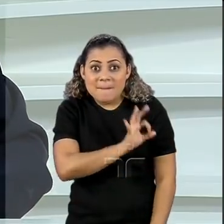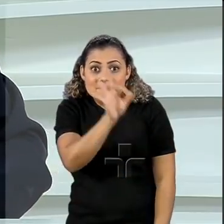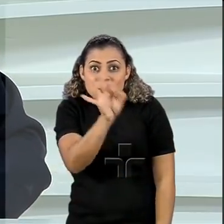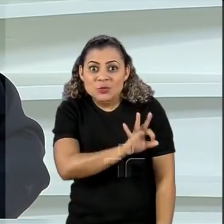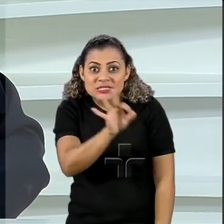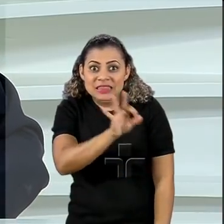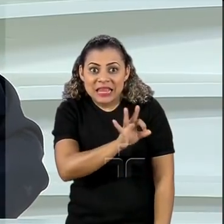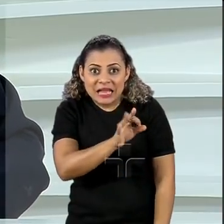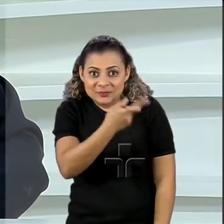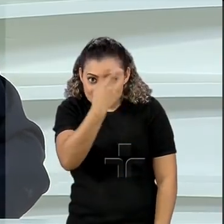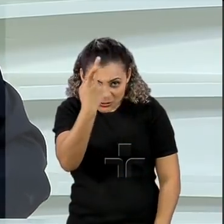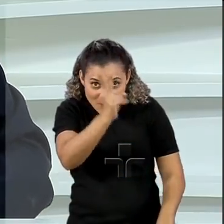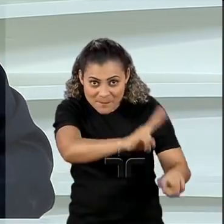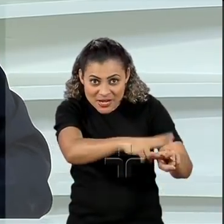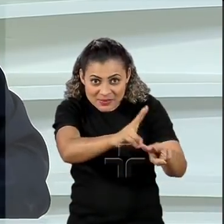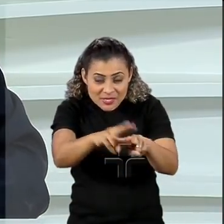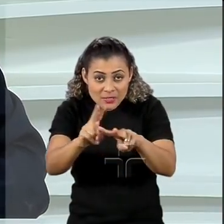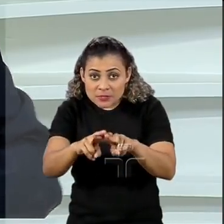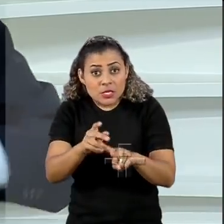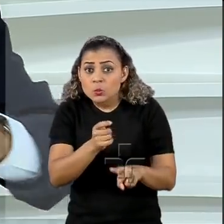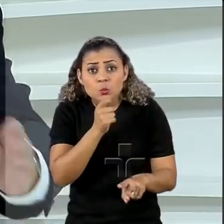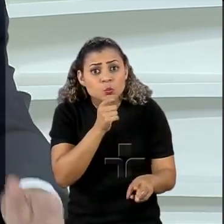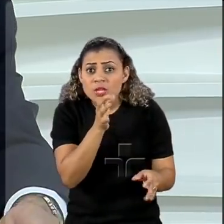não julgados